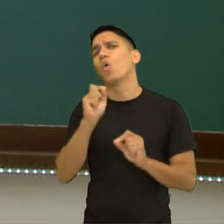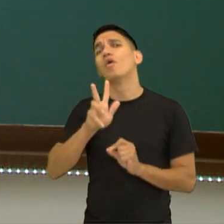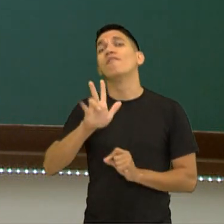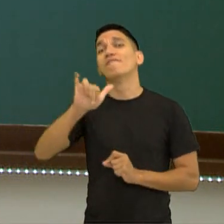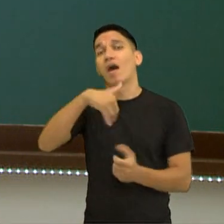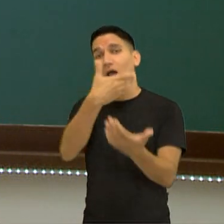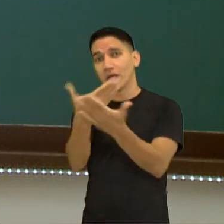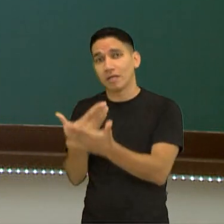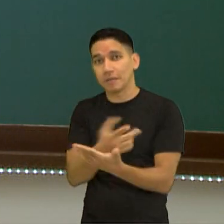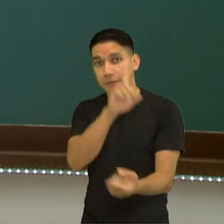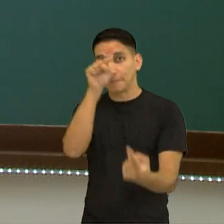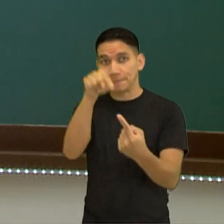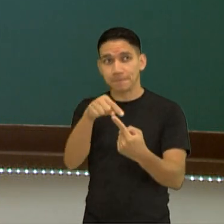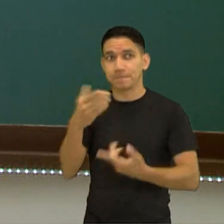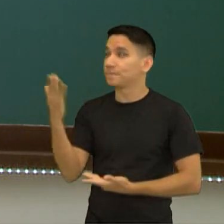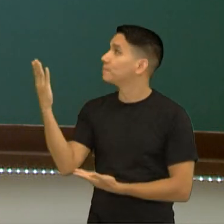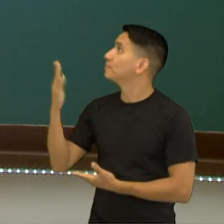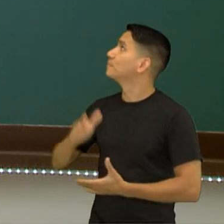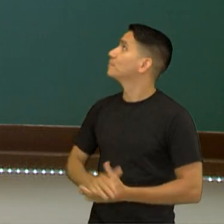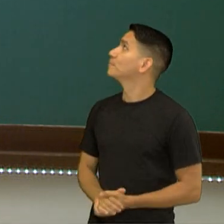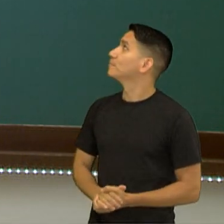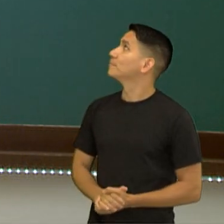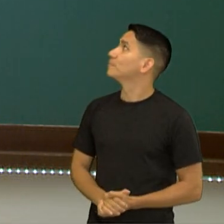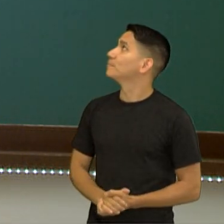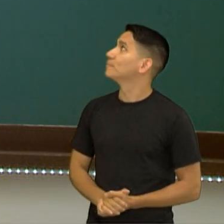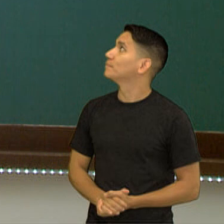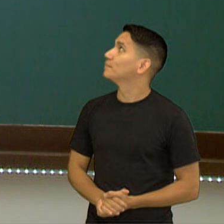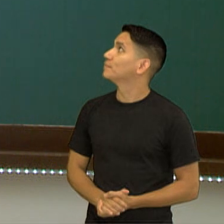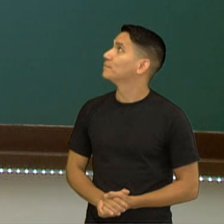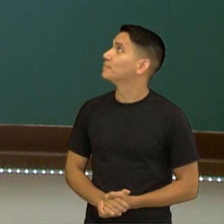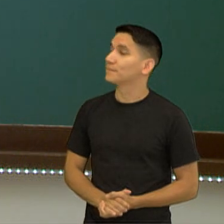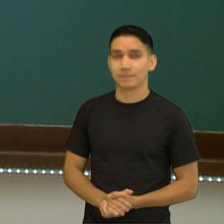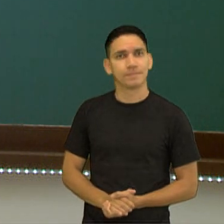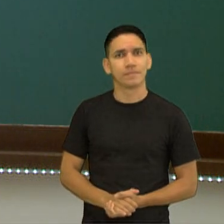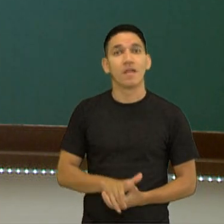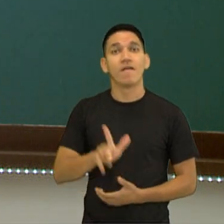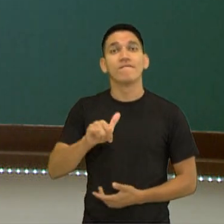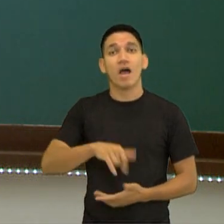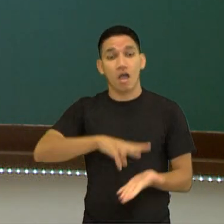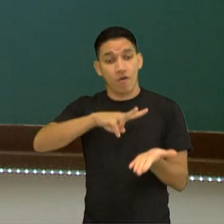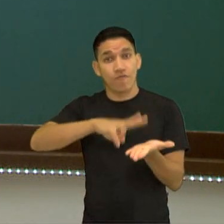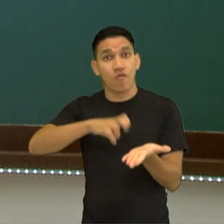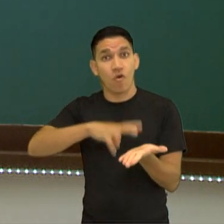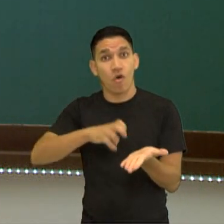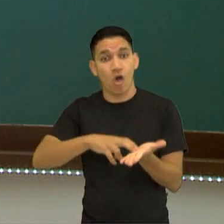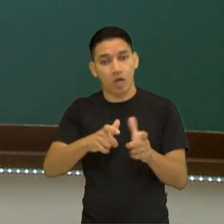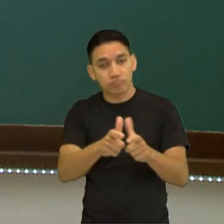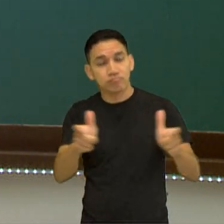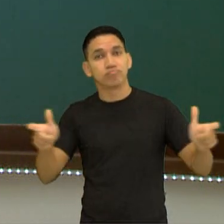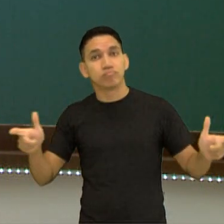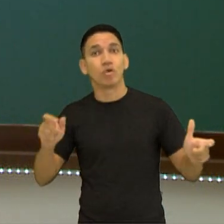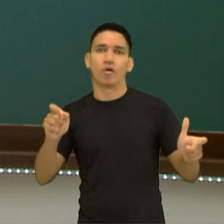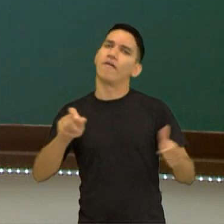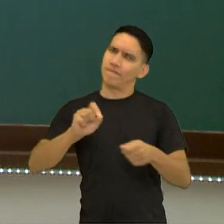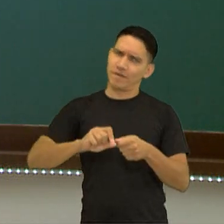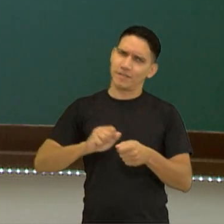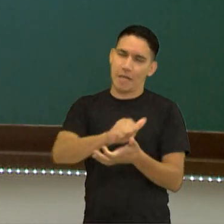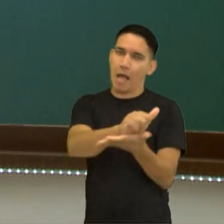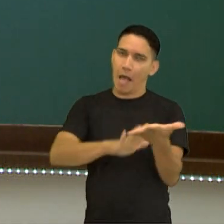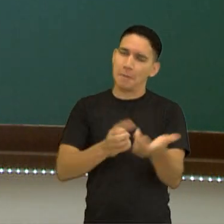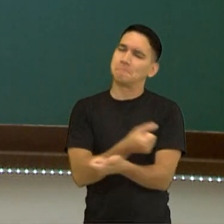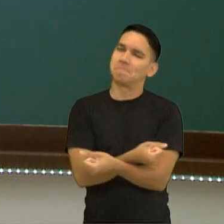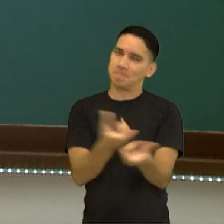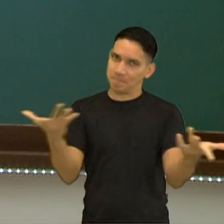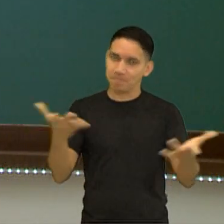aqui nos objetivos da nossa aula. Olha só, nós vamos ampliar o nosso vocabulário por meio de exercícios diversos